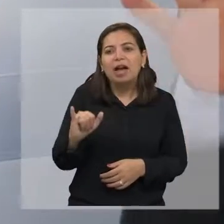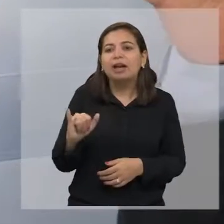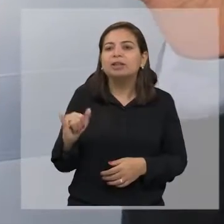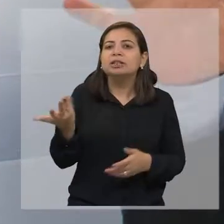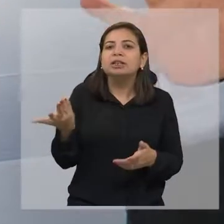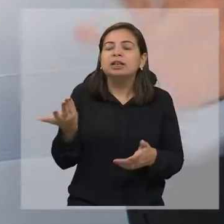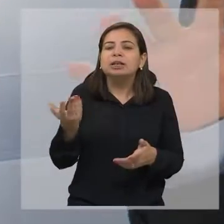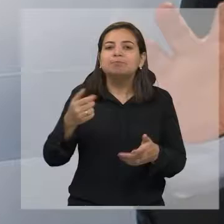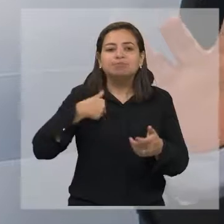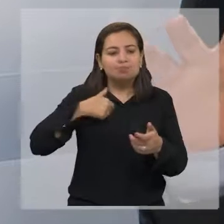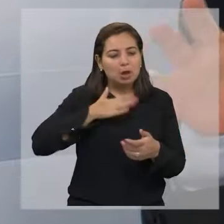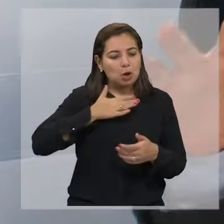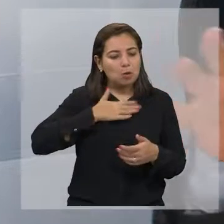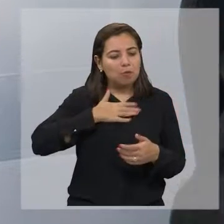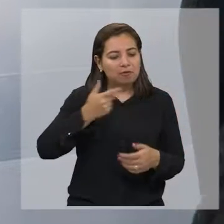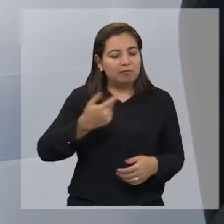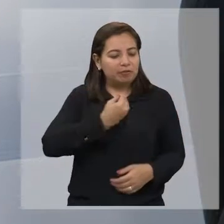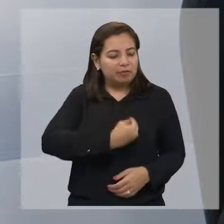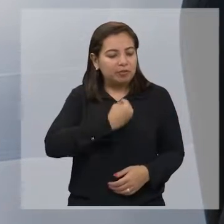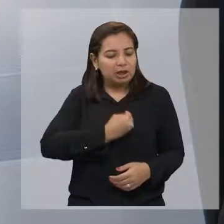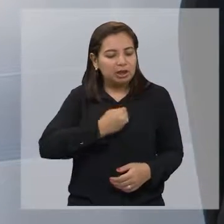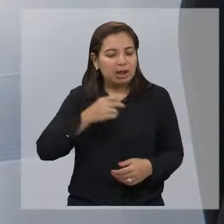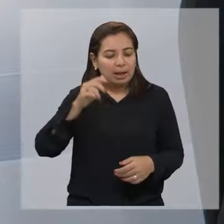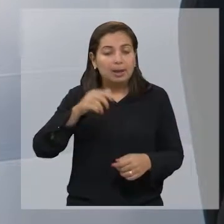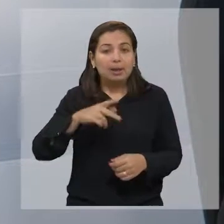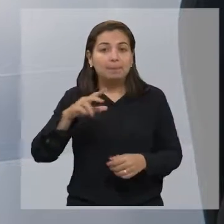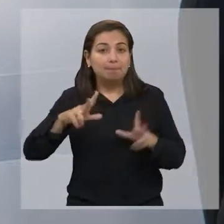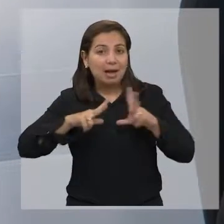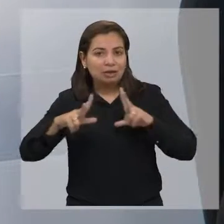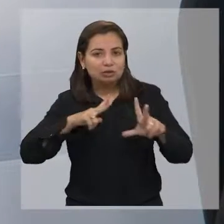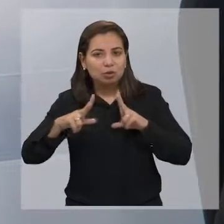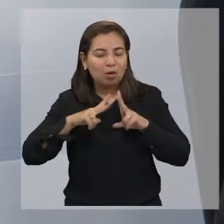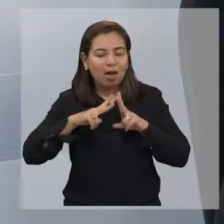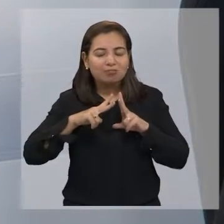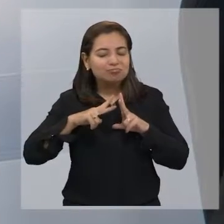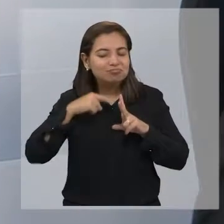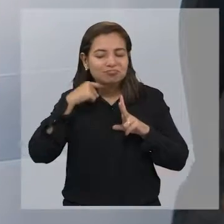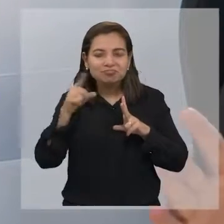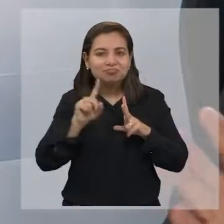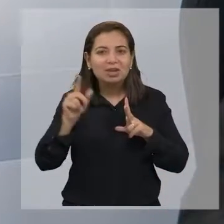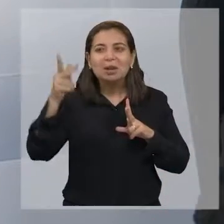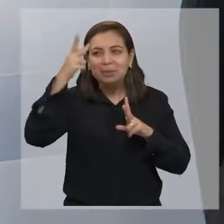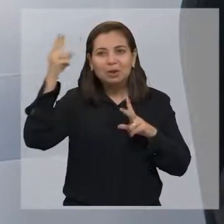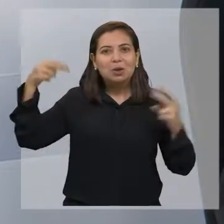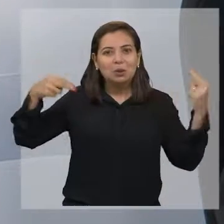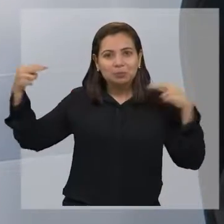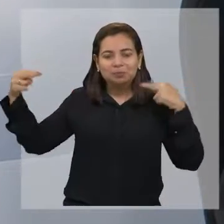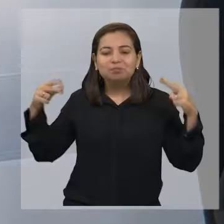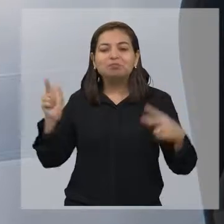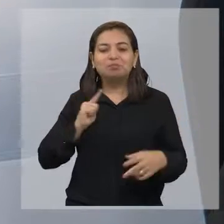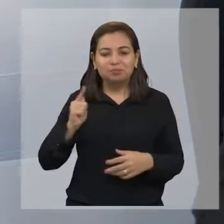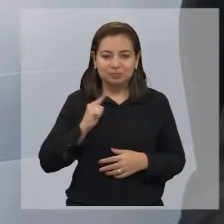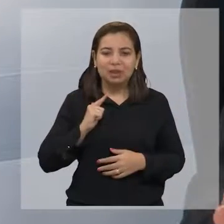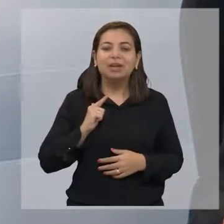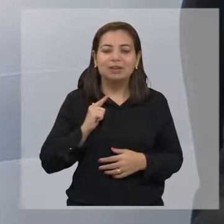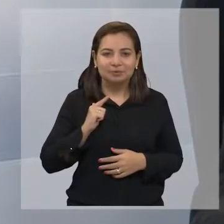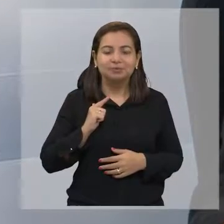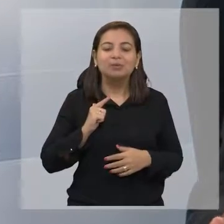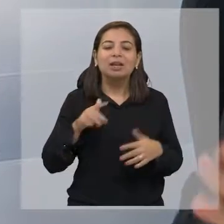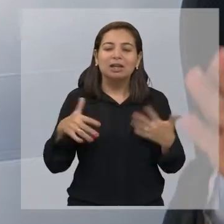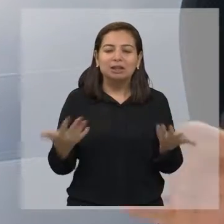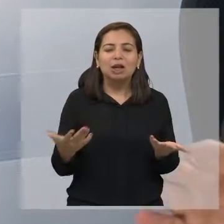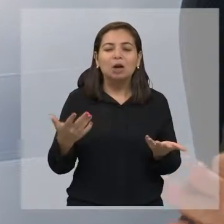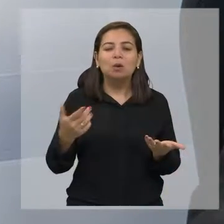privacidade e os olhos do grande irmão estarão permanentemente nos olhando. Será que nós não chegamos à